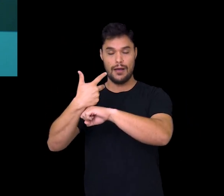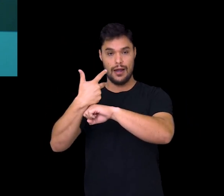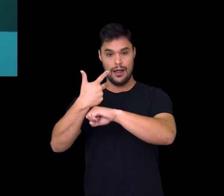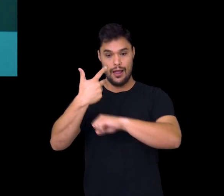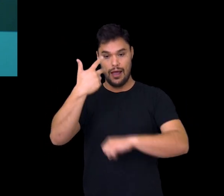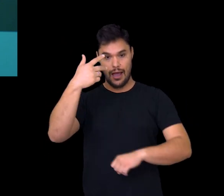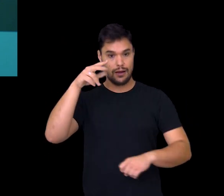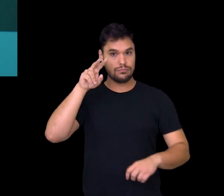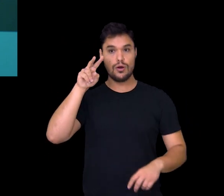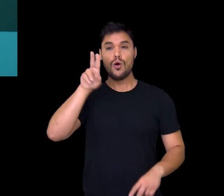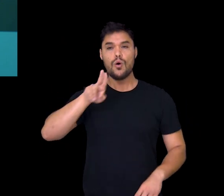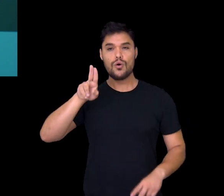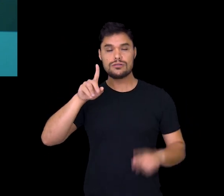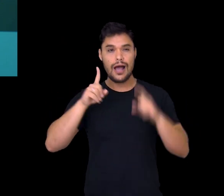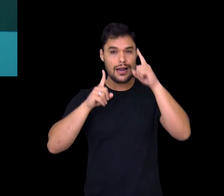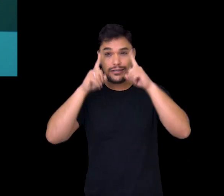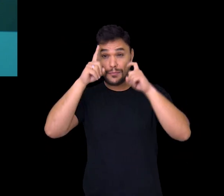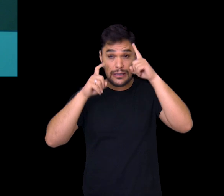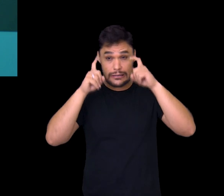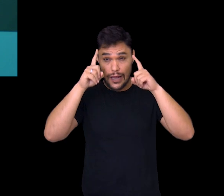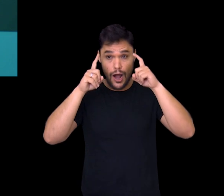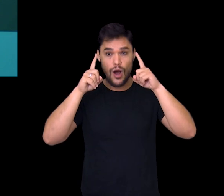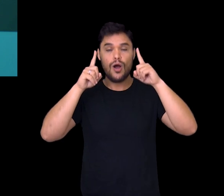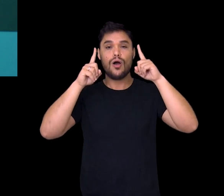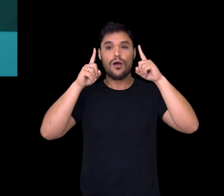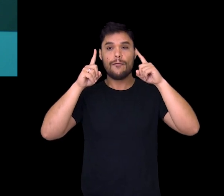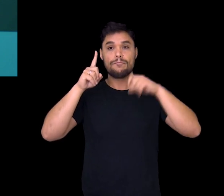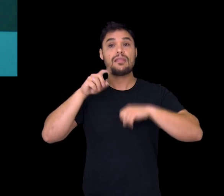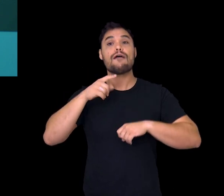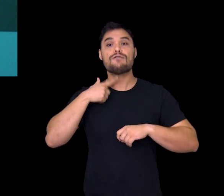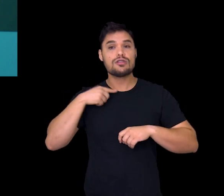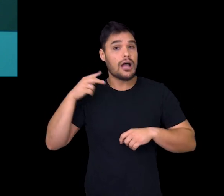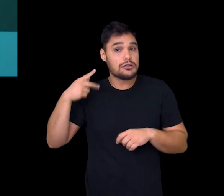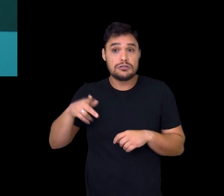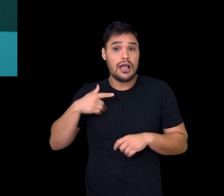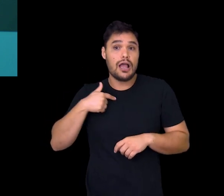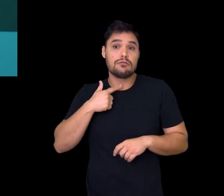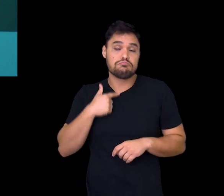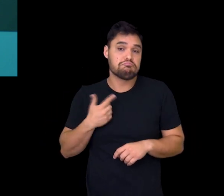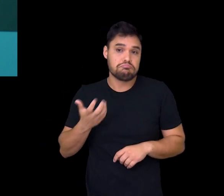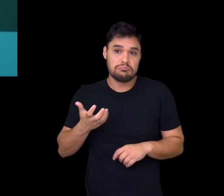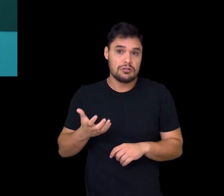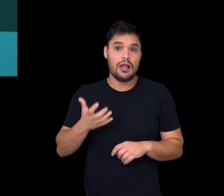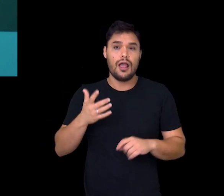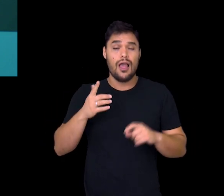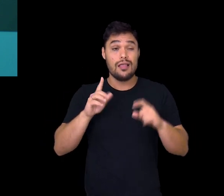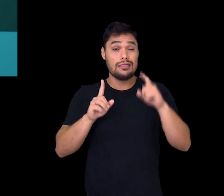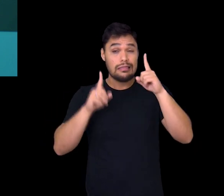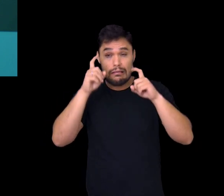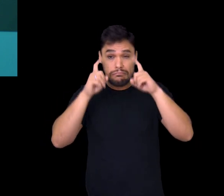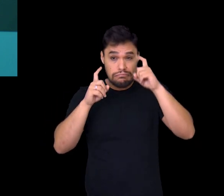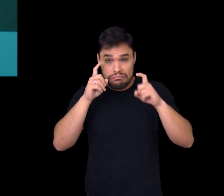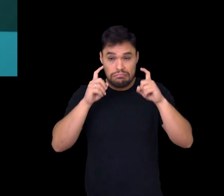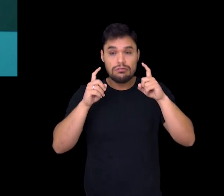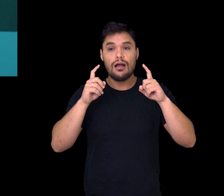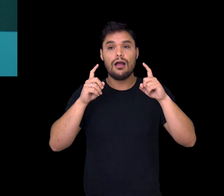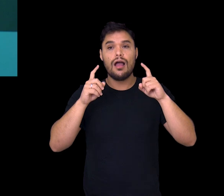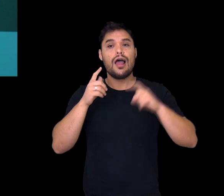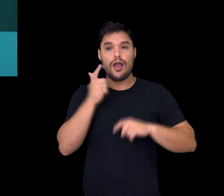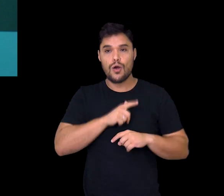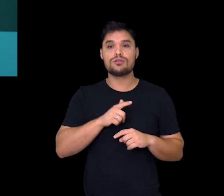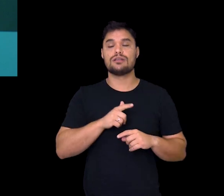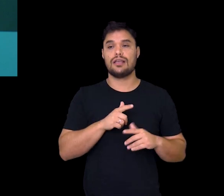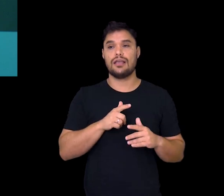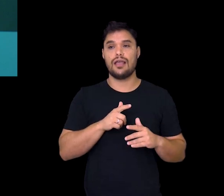de expressões faciais que ela mudava a hora que ela quisesse e com detalhes mínimos que só ela sabia, ela poderia